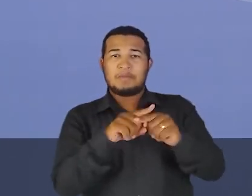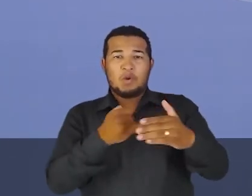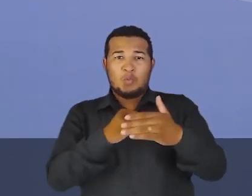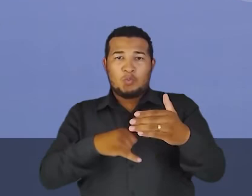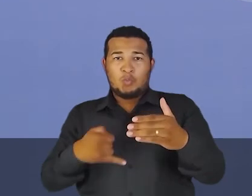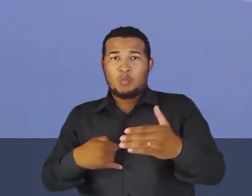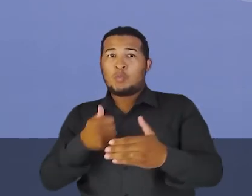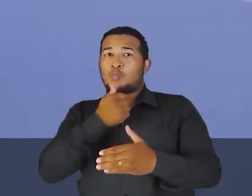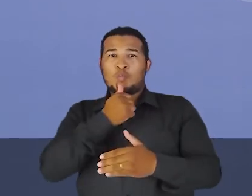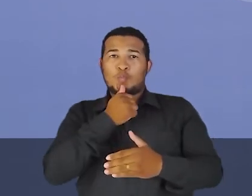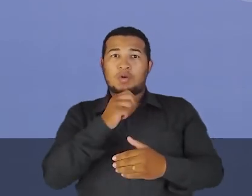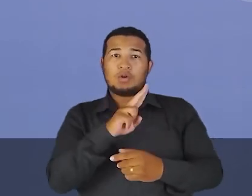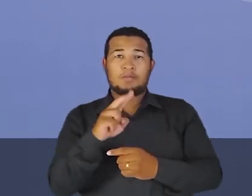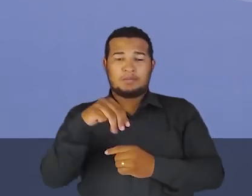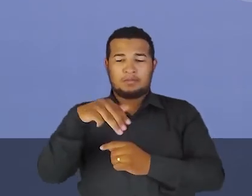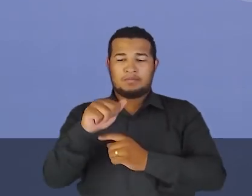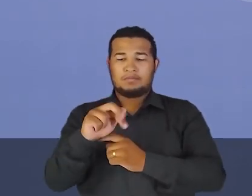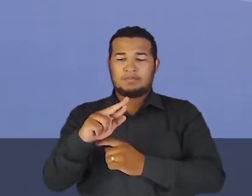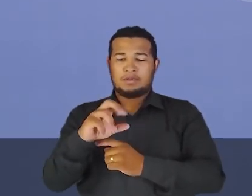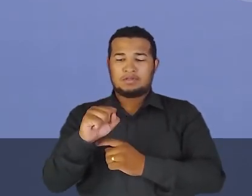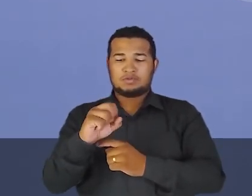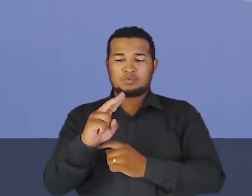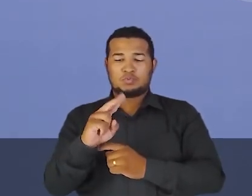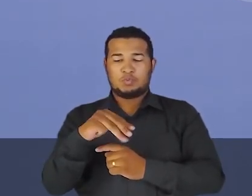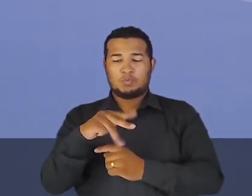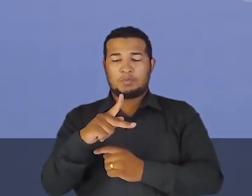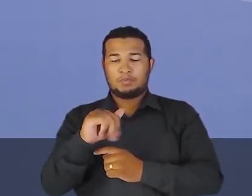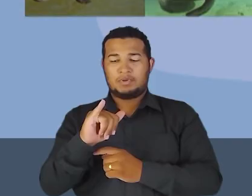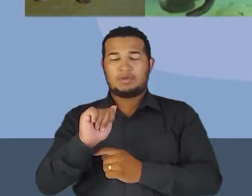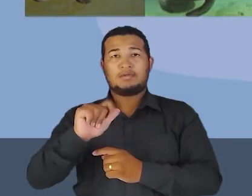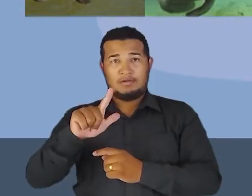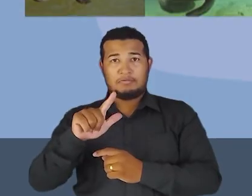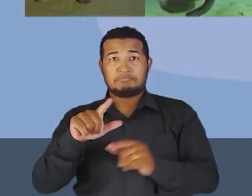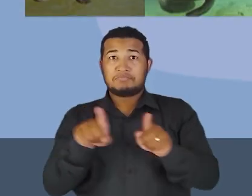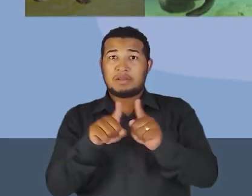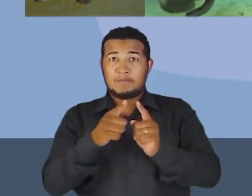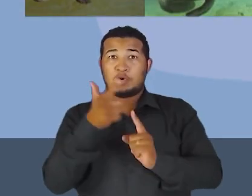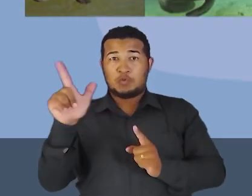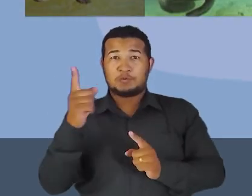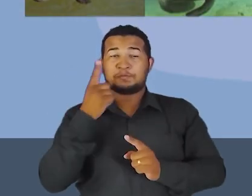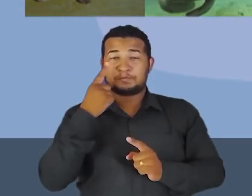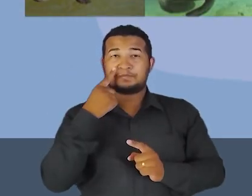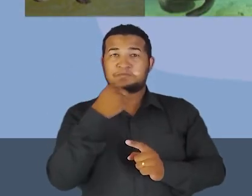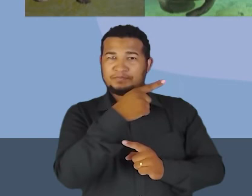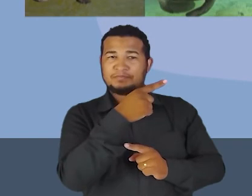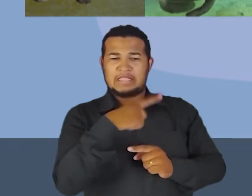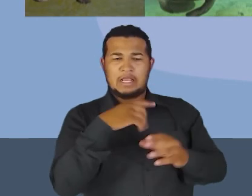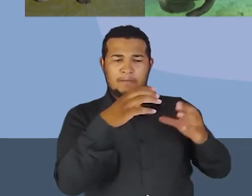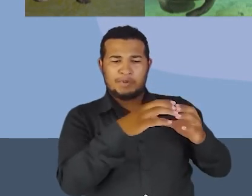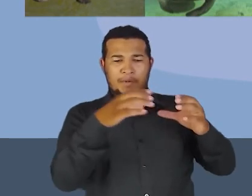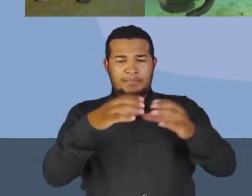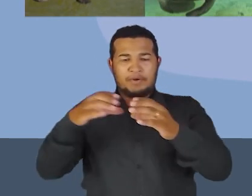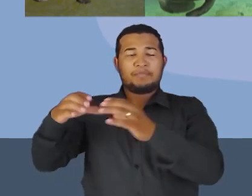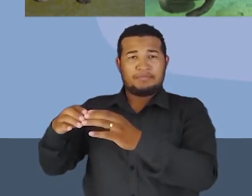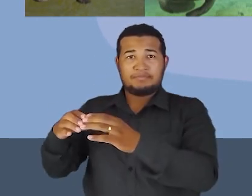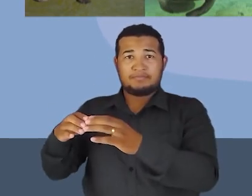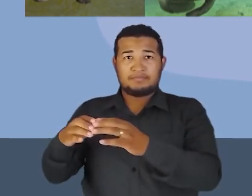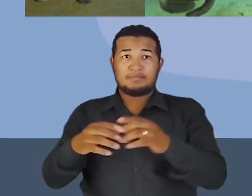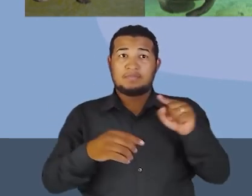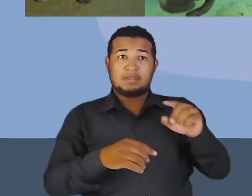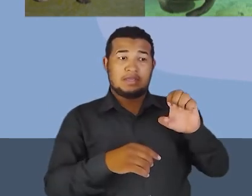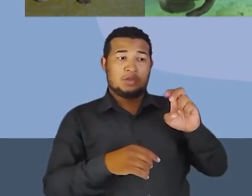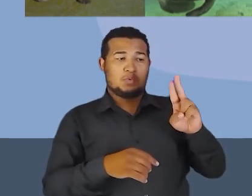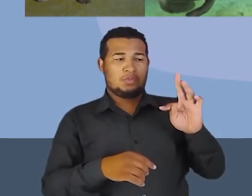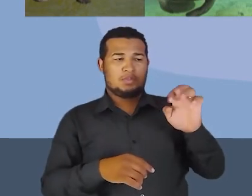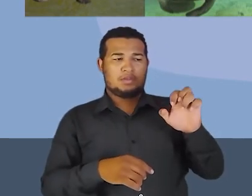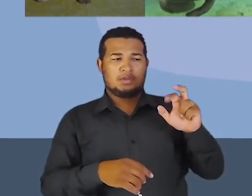os marsupiais e os monotremados. Então, nós temos aqui na imagem exemplos dessas 3 categorias de mamíferos. Os eutérios são os